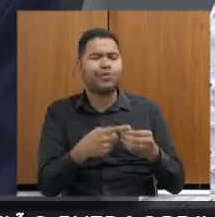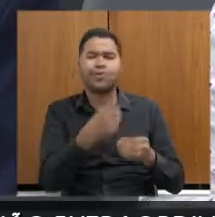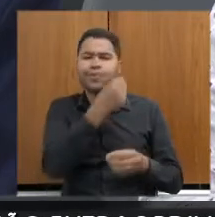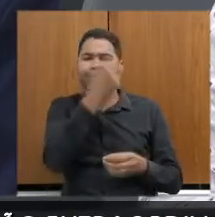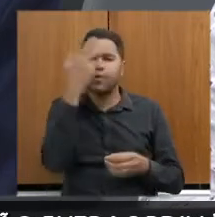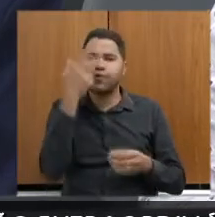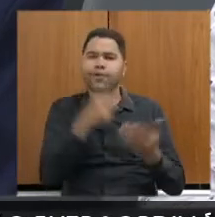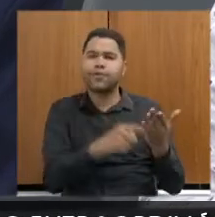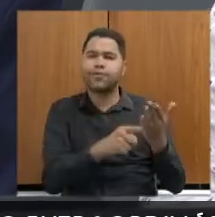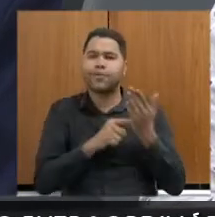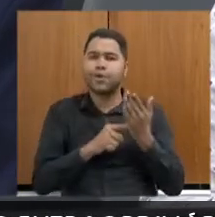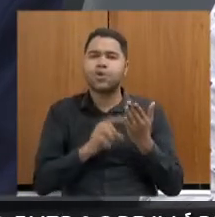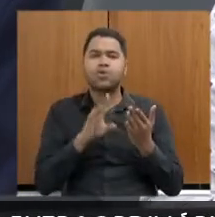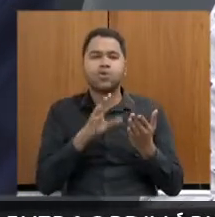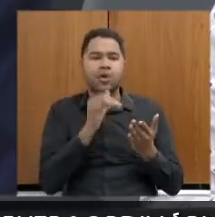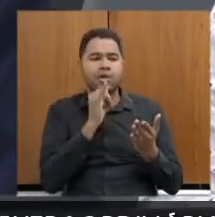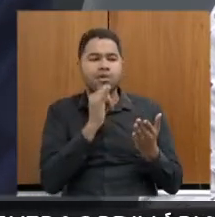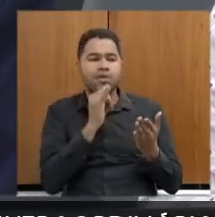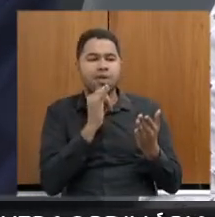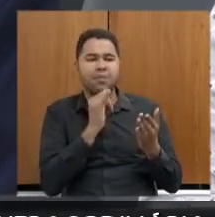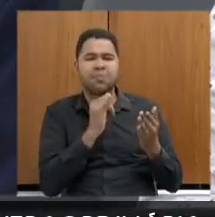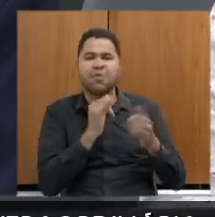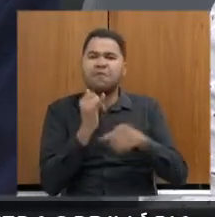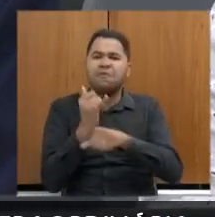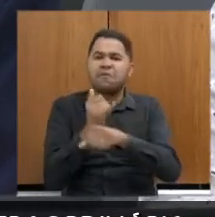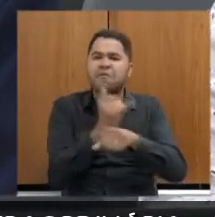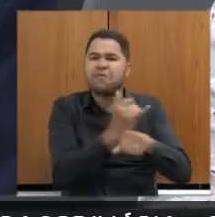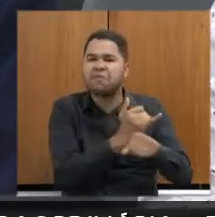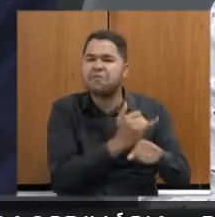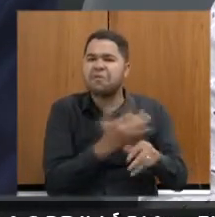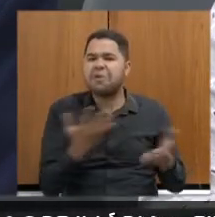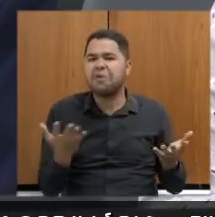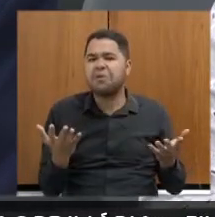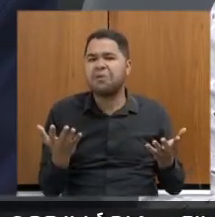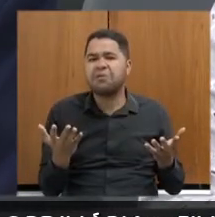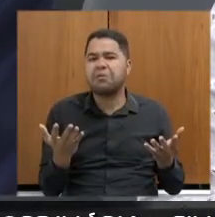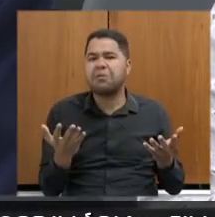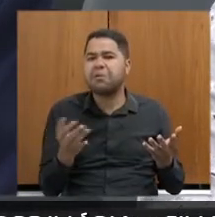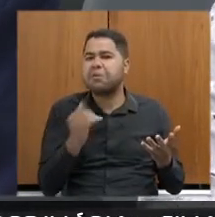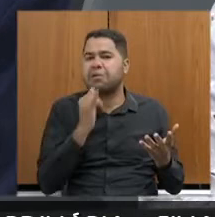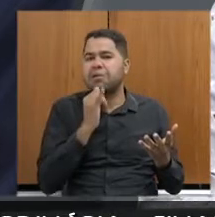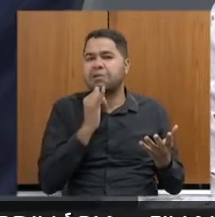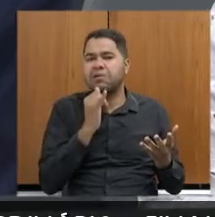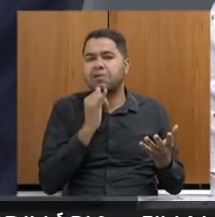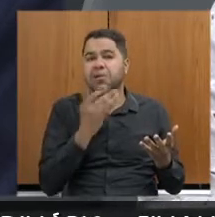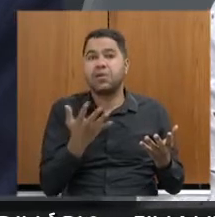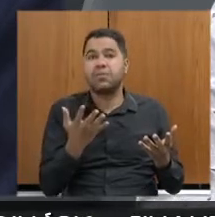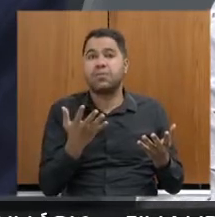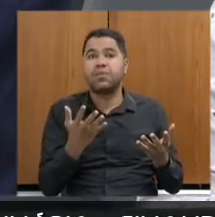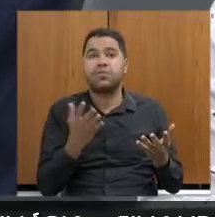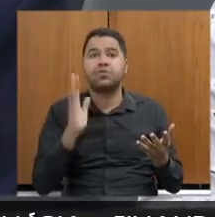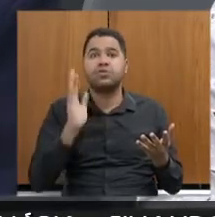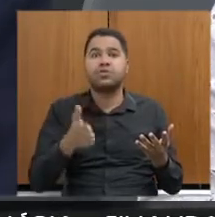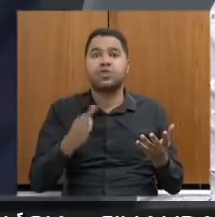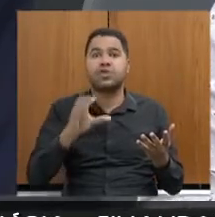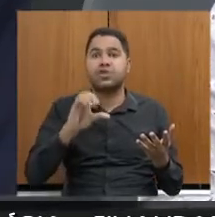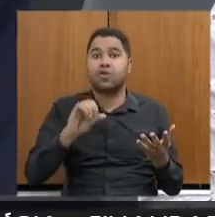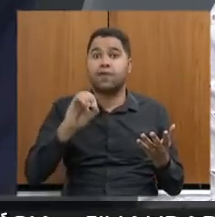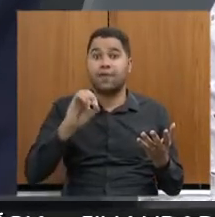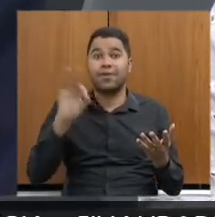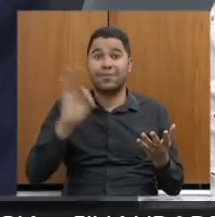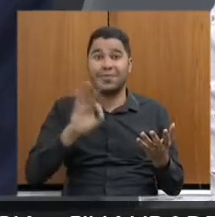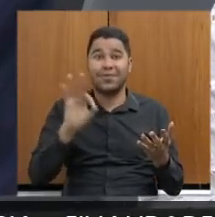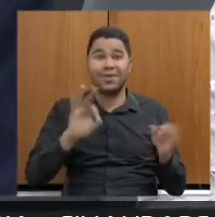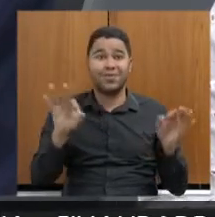muitas vezes você só viu o esqueleto vai de ferragens outras vezes pelo caso de admirar-se que já estava mais de noventa porcento